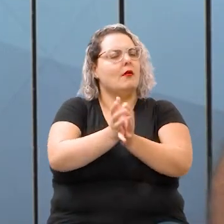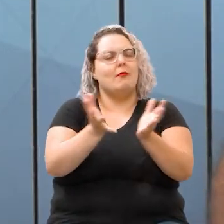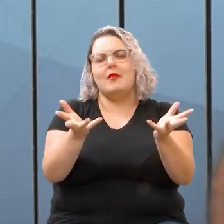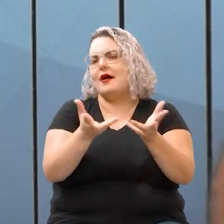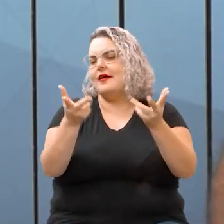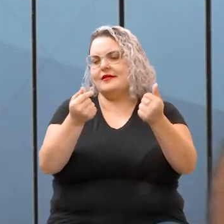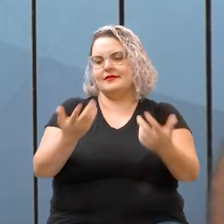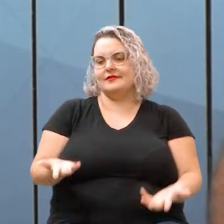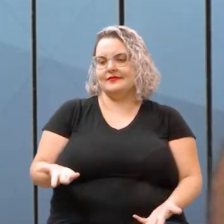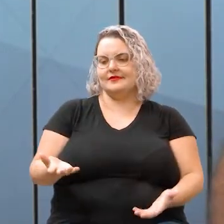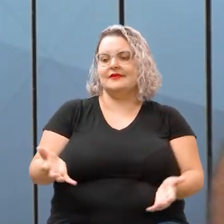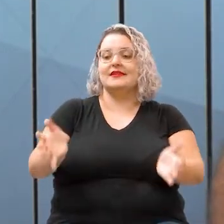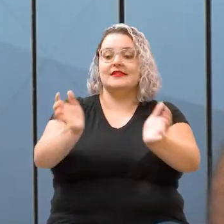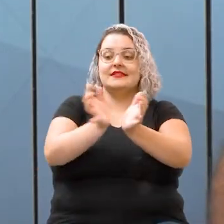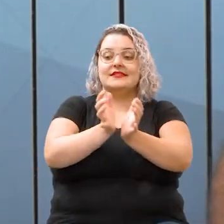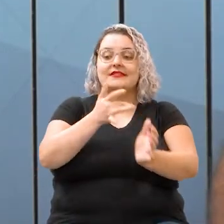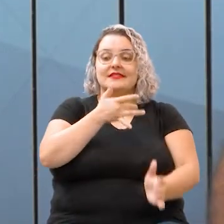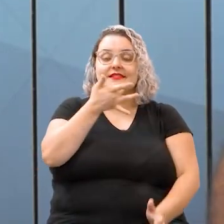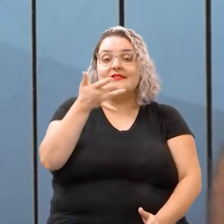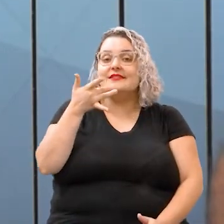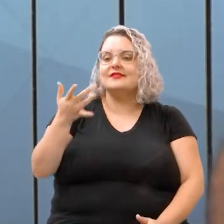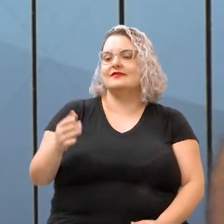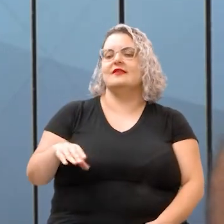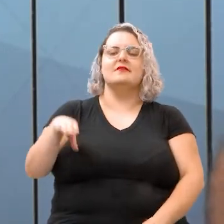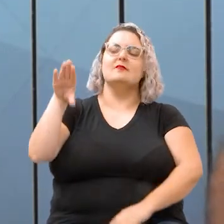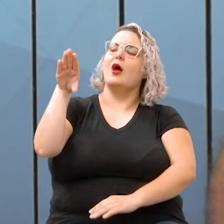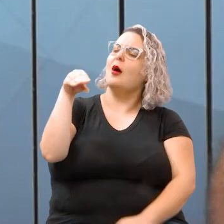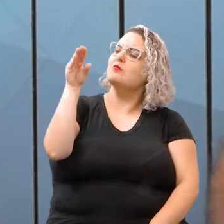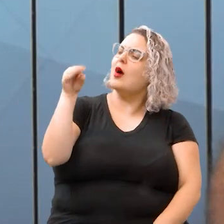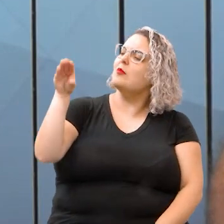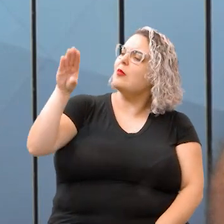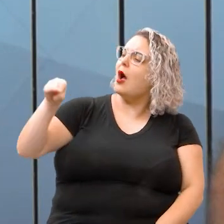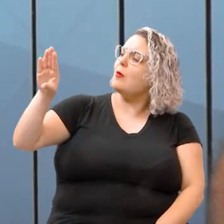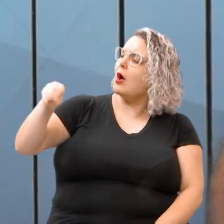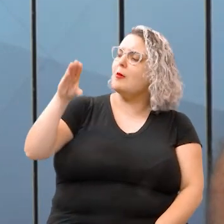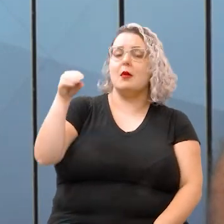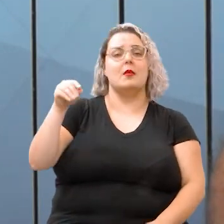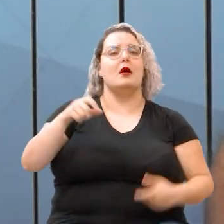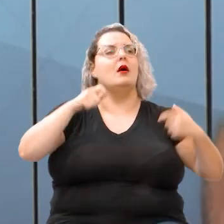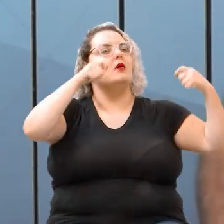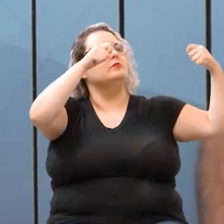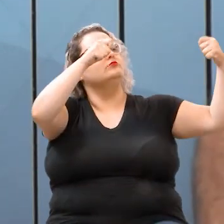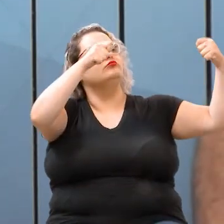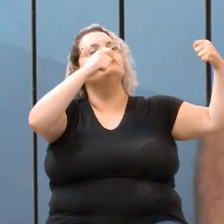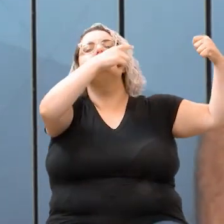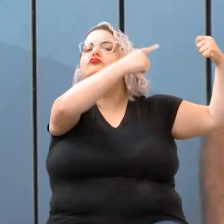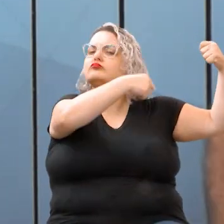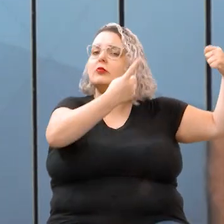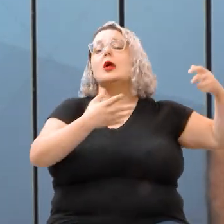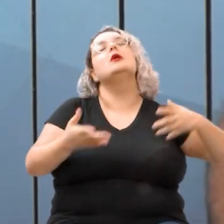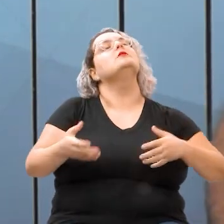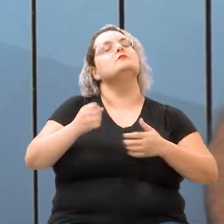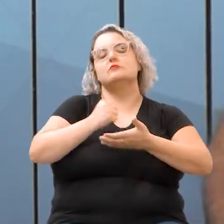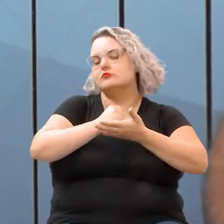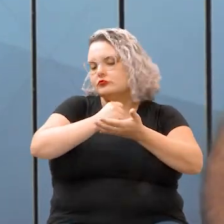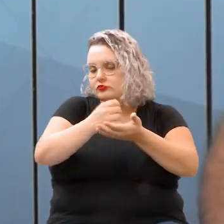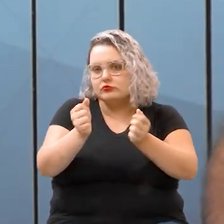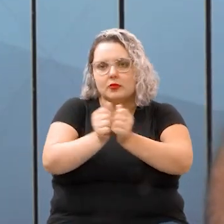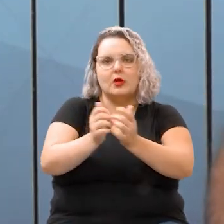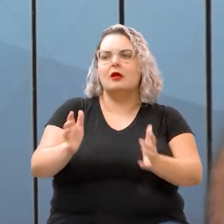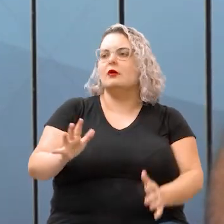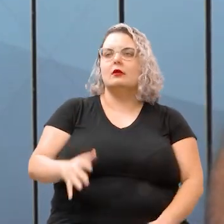talentosas. As equipes de saúde bucal, elas fazem fantoche, cartaz, e daí levam junto. Então, é bem dinâmico, não é